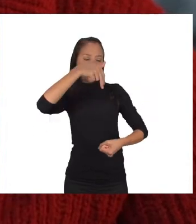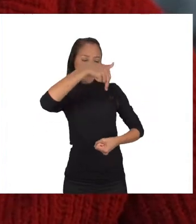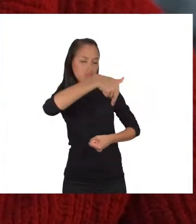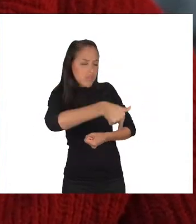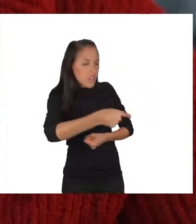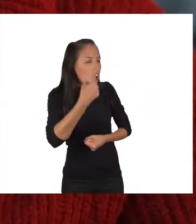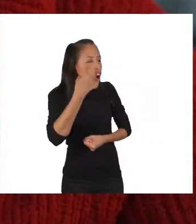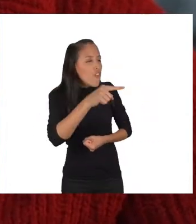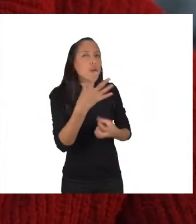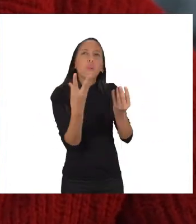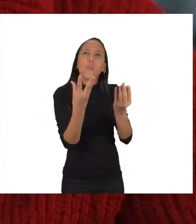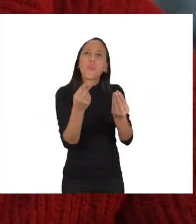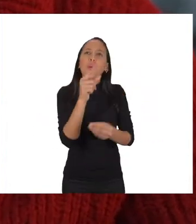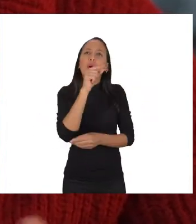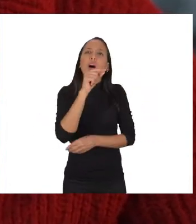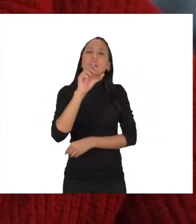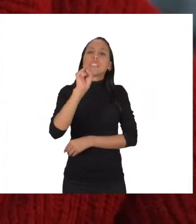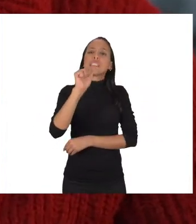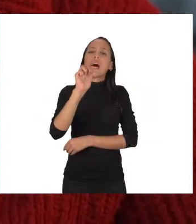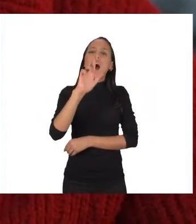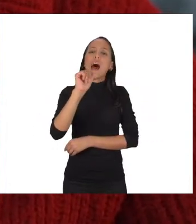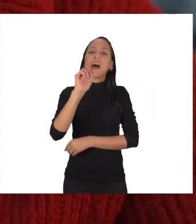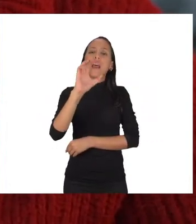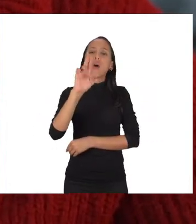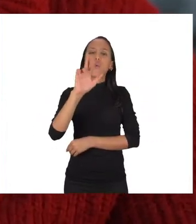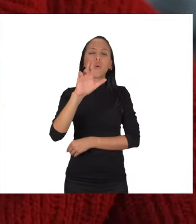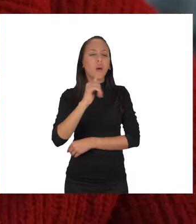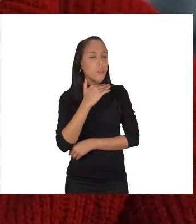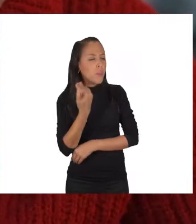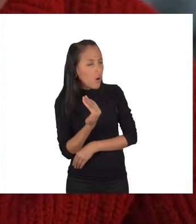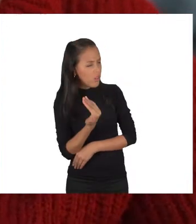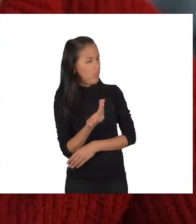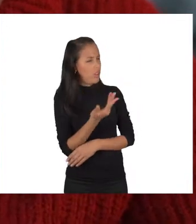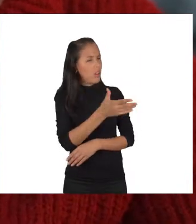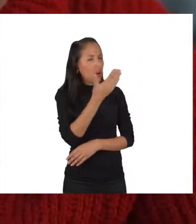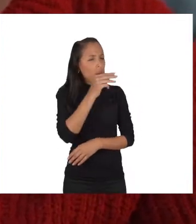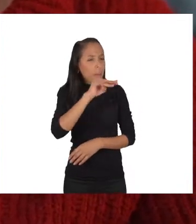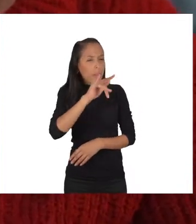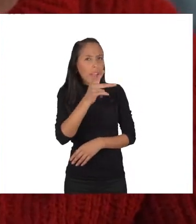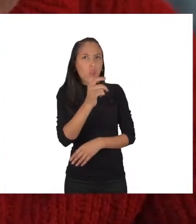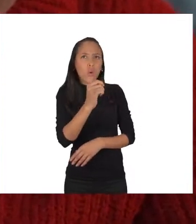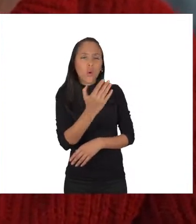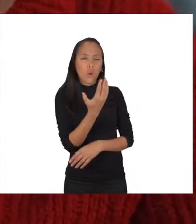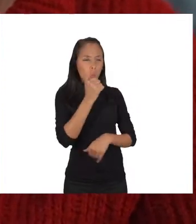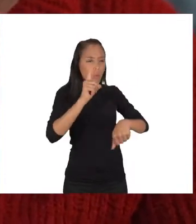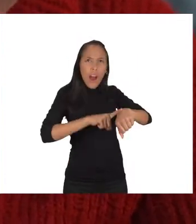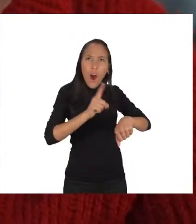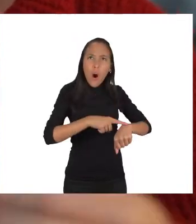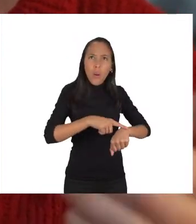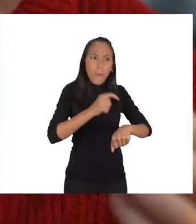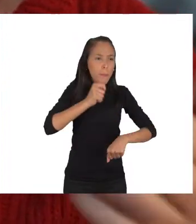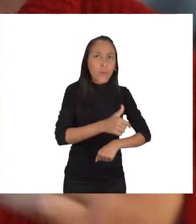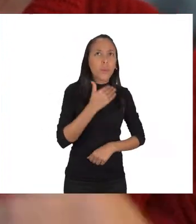então eu vi muita saracura morta. Elas comeram aquele milho e morreram. Mas morreram assim, no local. Elas não saíram longe, elas ficaram em volta.